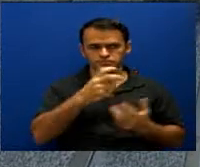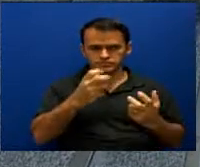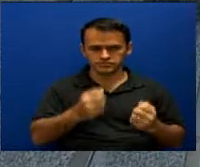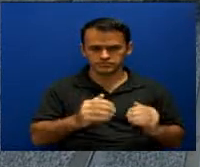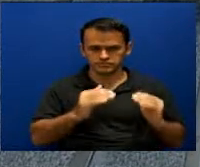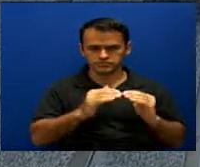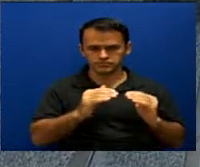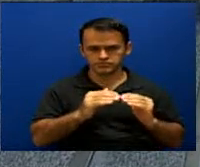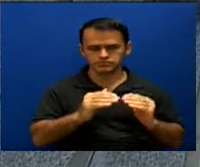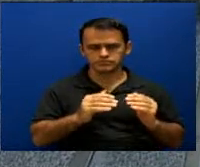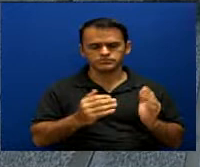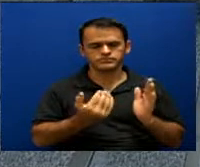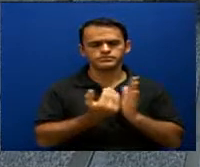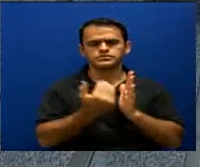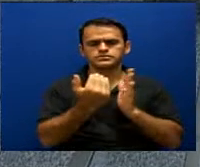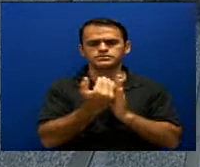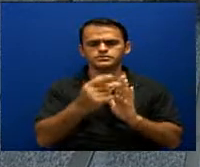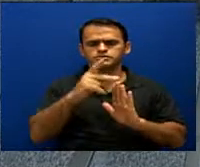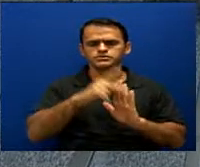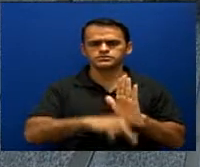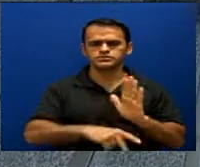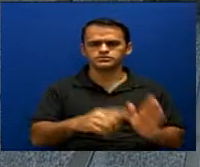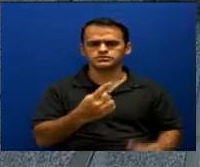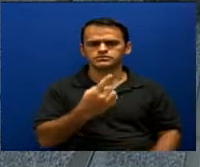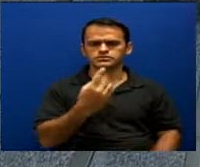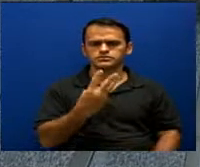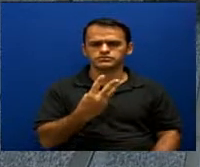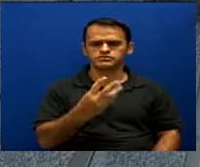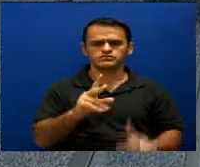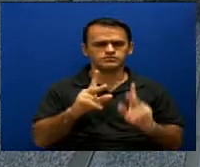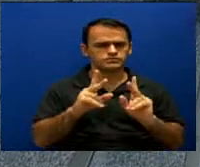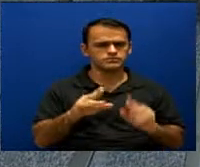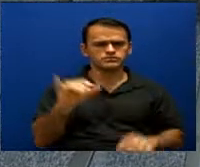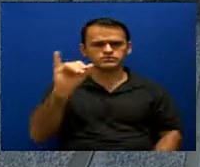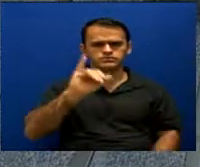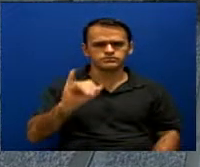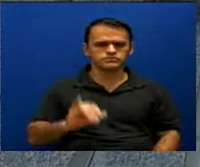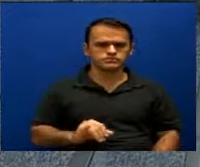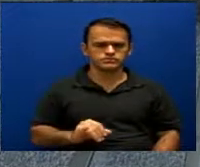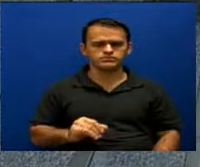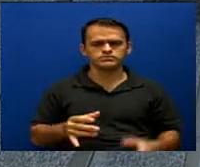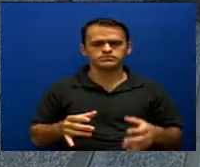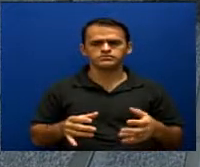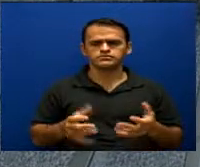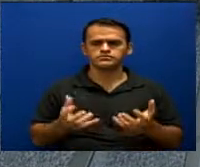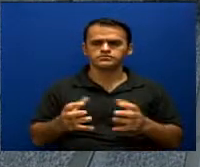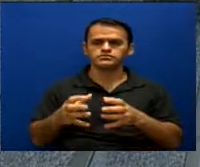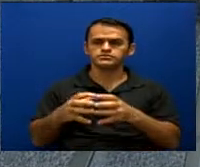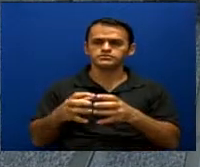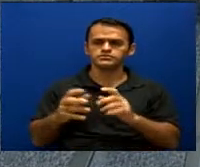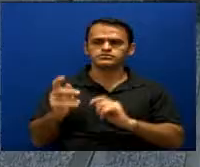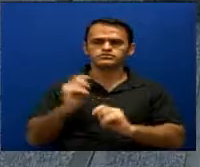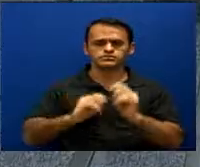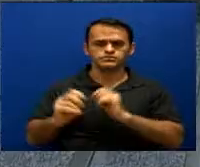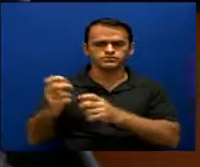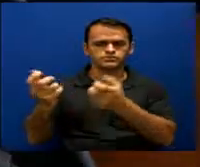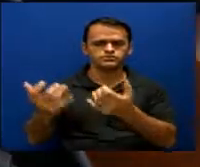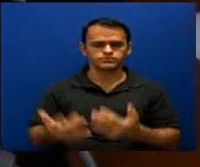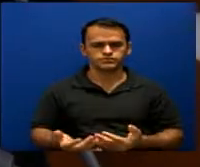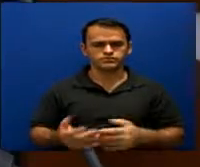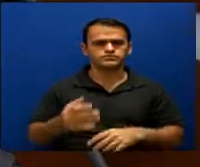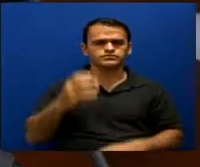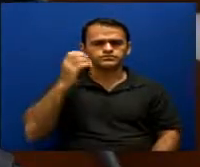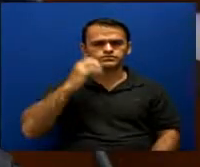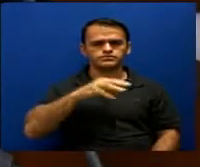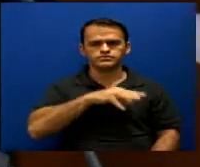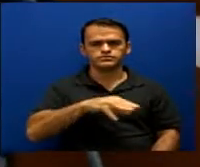a emenda 13, que é igual da emenda da Yara, que a comissão se manifestasse em relação a isso. Já falei com o